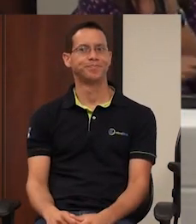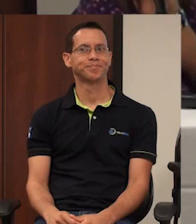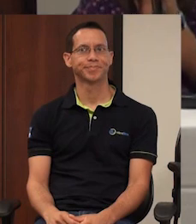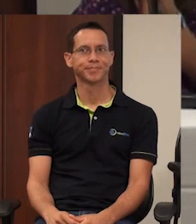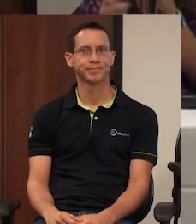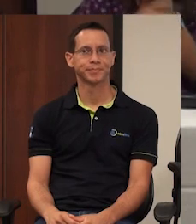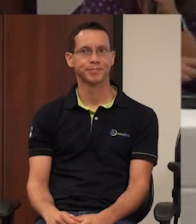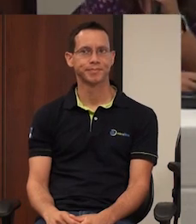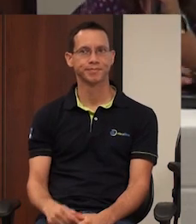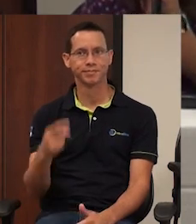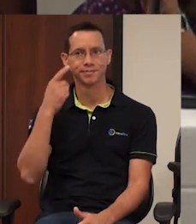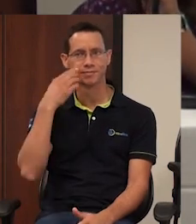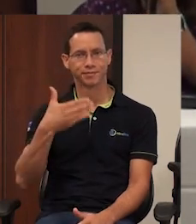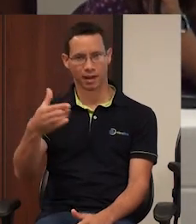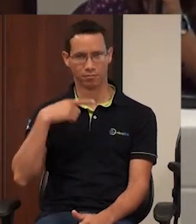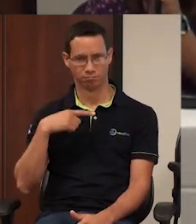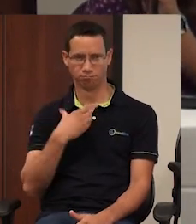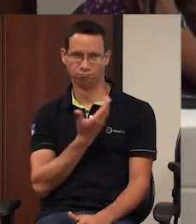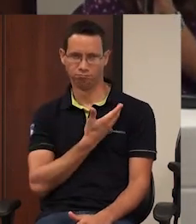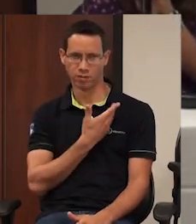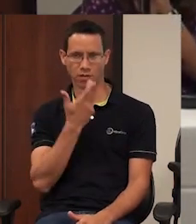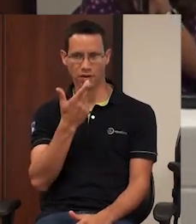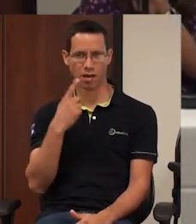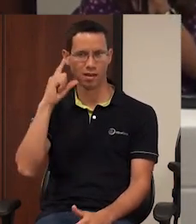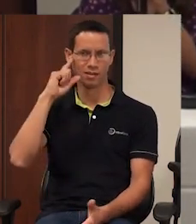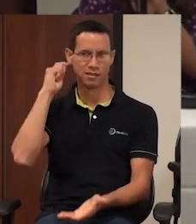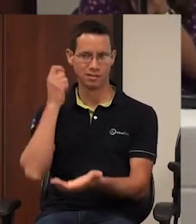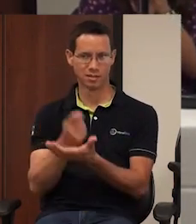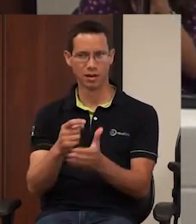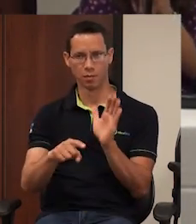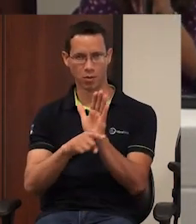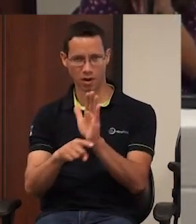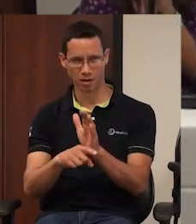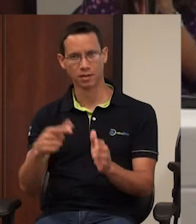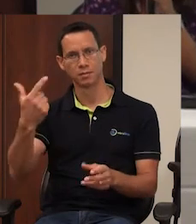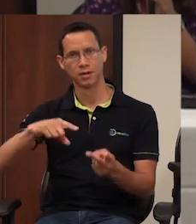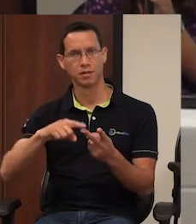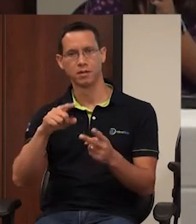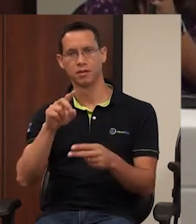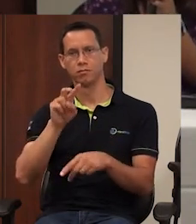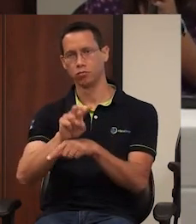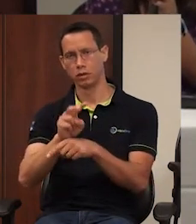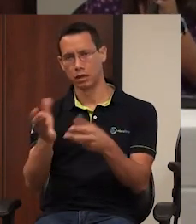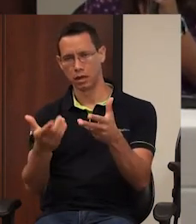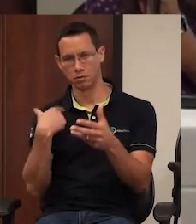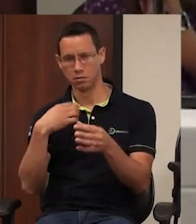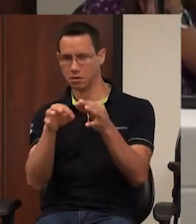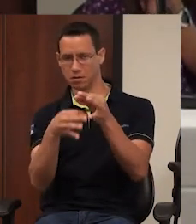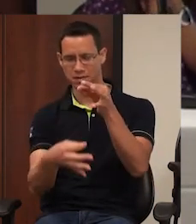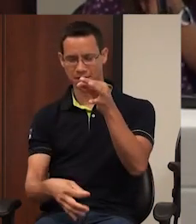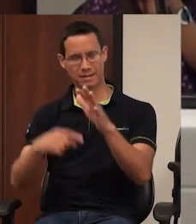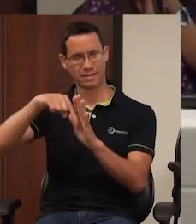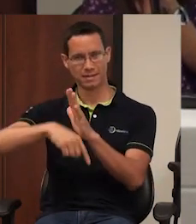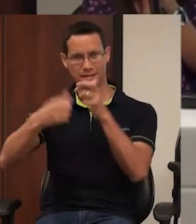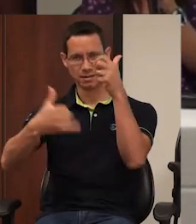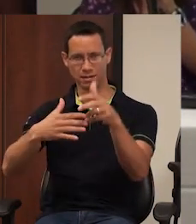Eu vi que vai ter mais colegas falando sobre a tomada de decisão apoiada e a curatela, então eu não vou me estender sobre isso. Mas